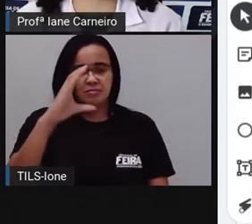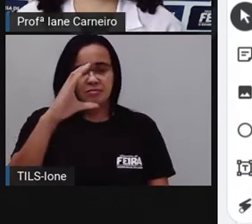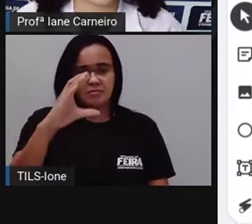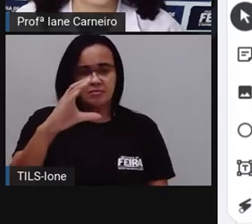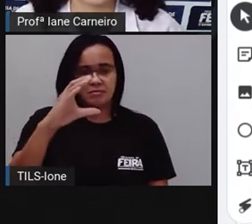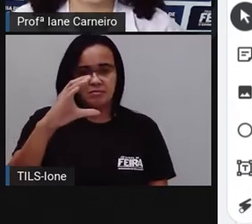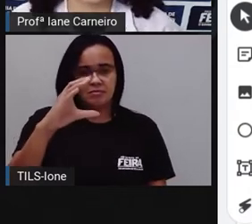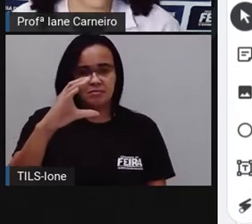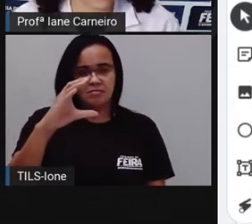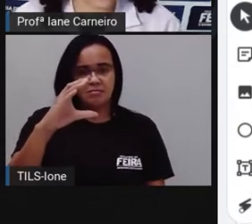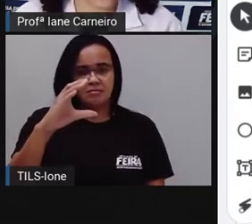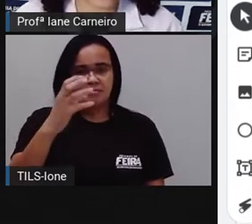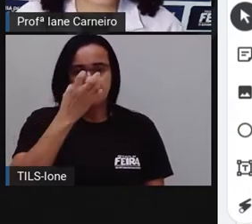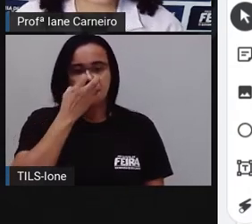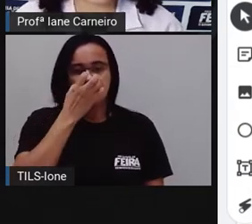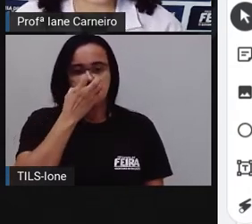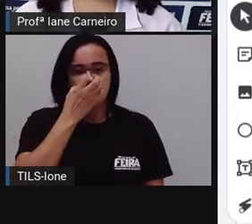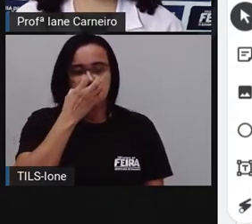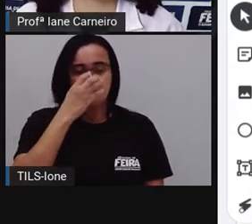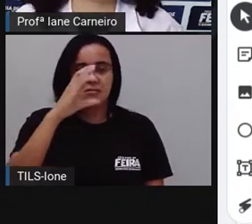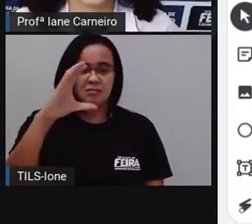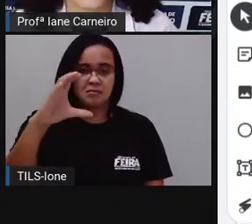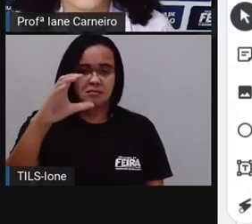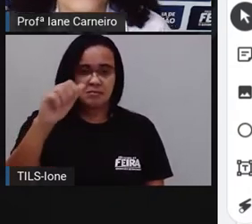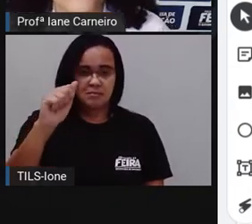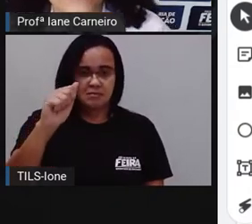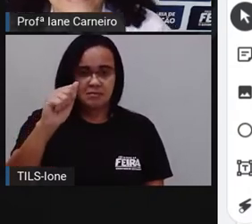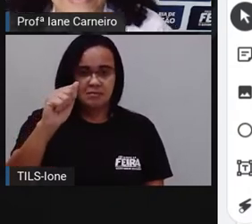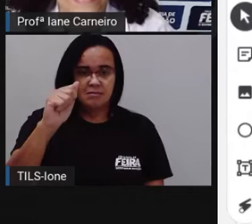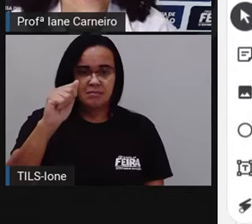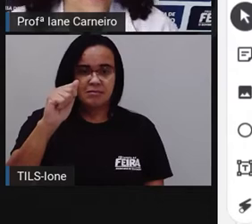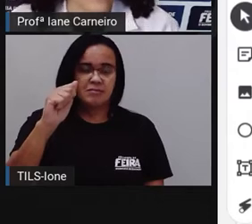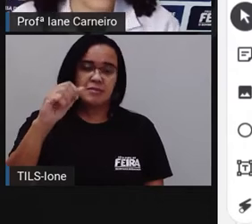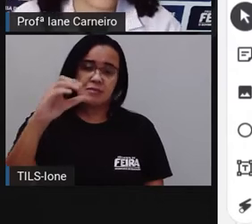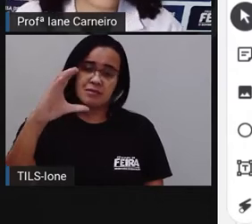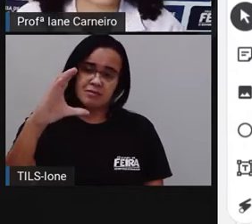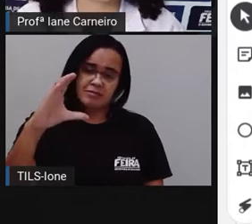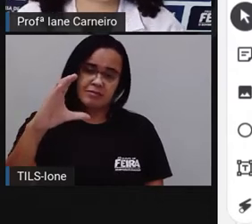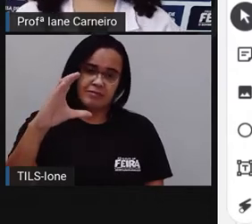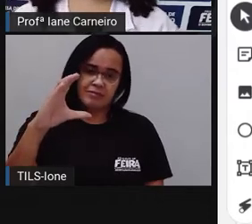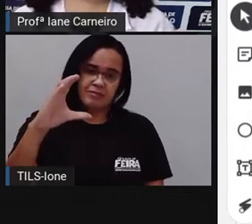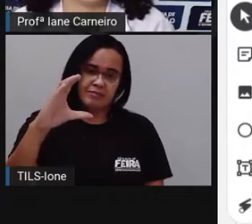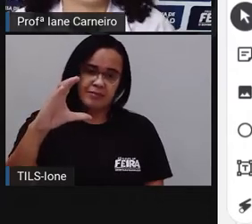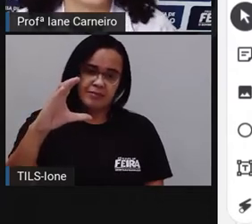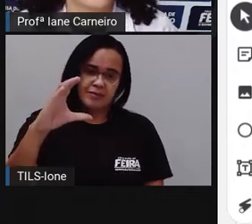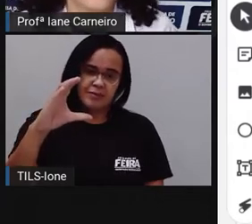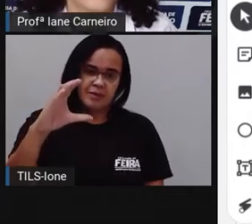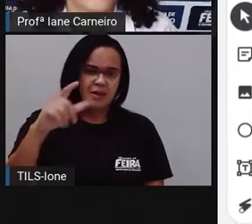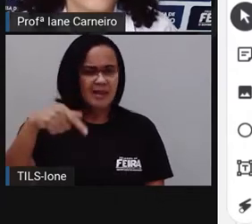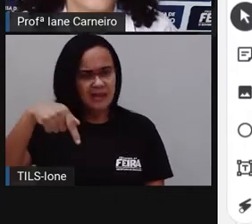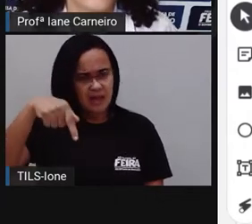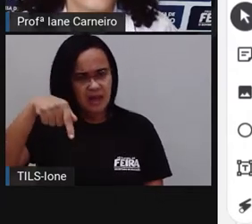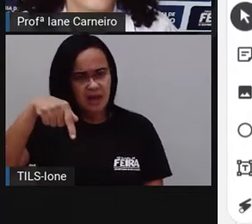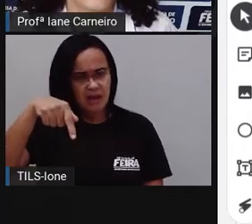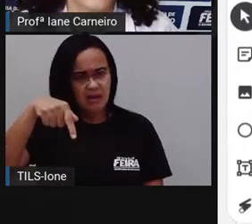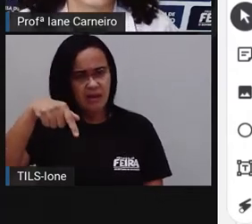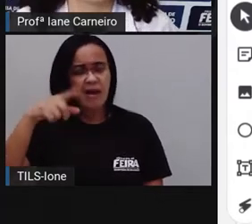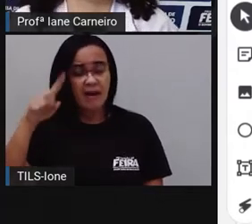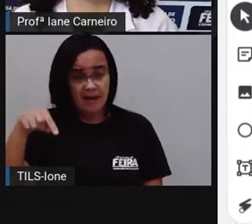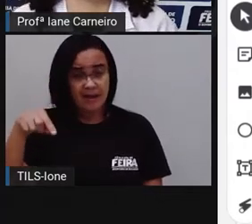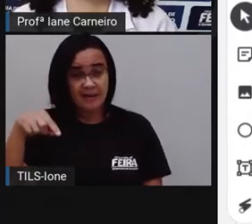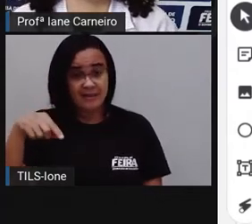Cachorro, vamos lá? Ó, K. Como é que eu escrevo K? Será que eu uso a letra Q?